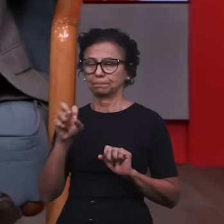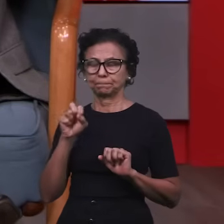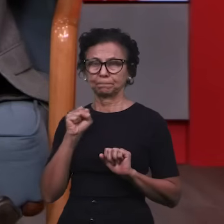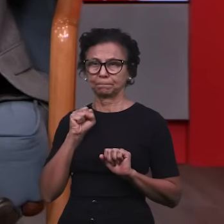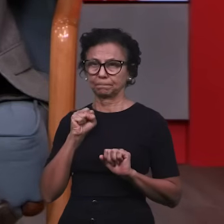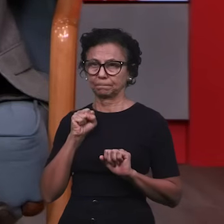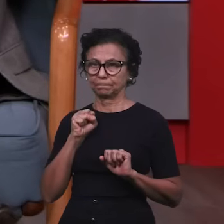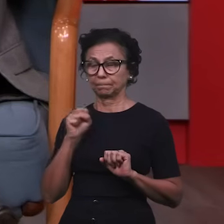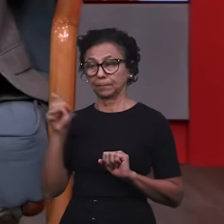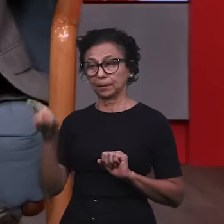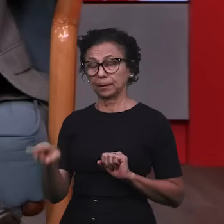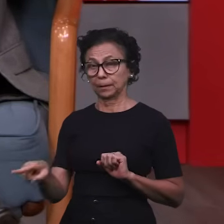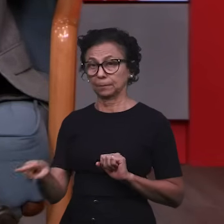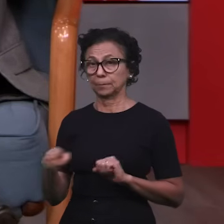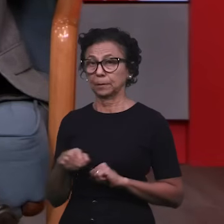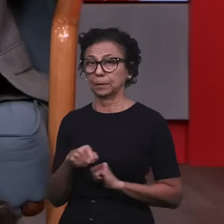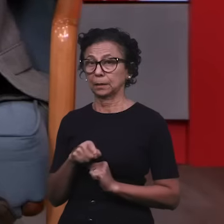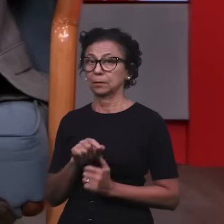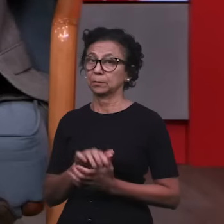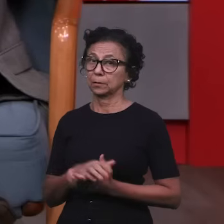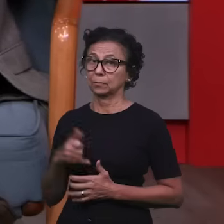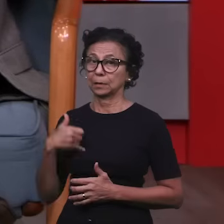já de mais idade.